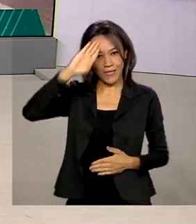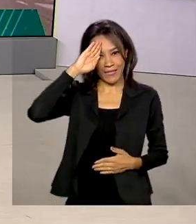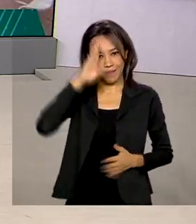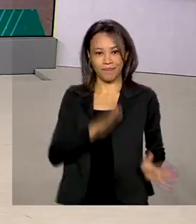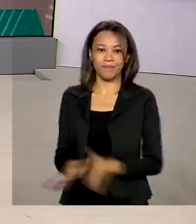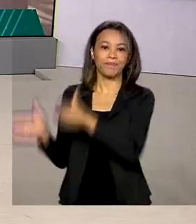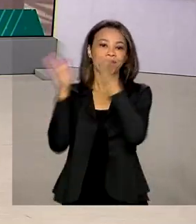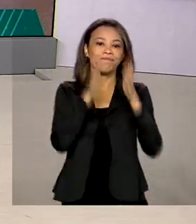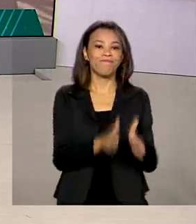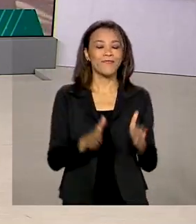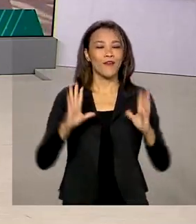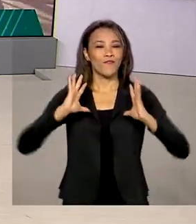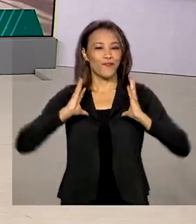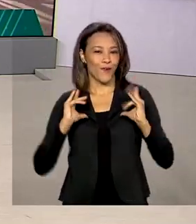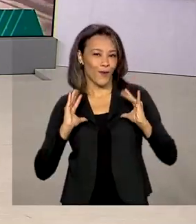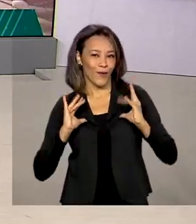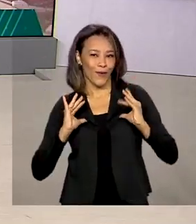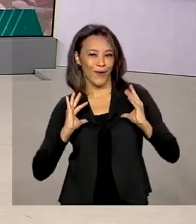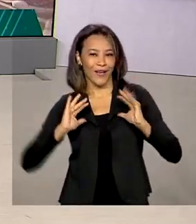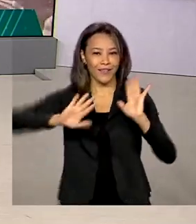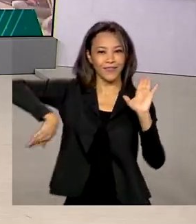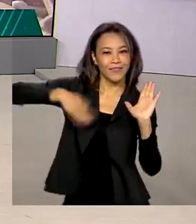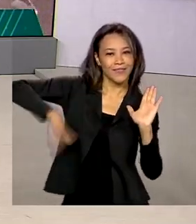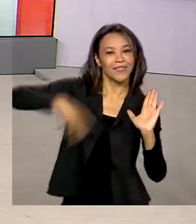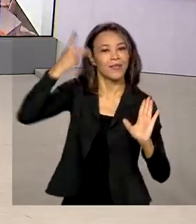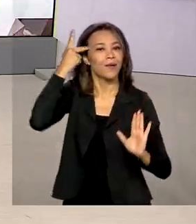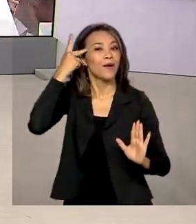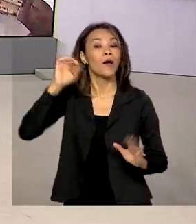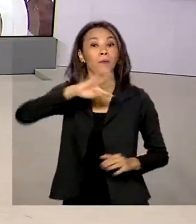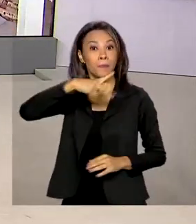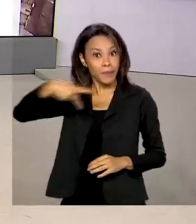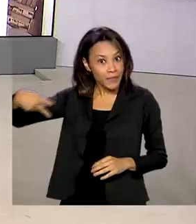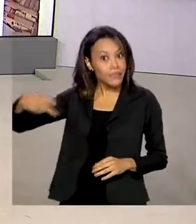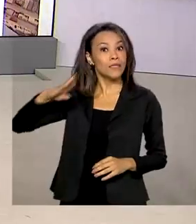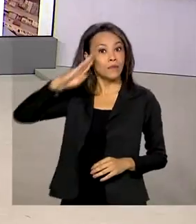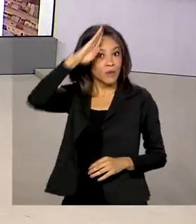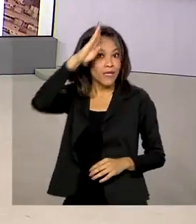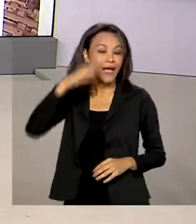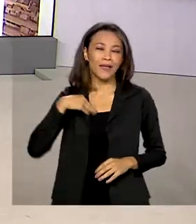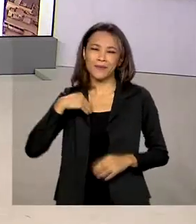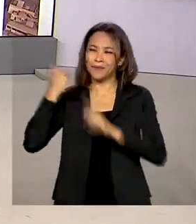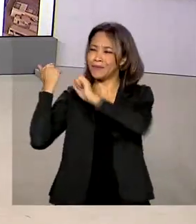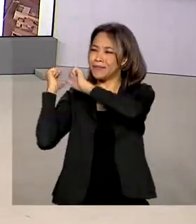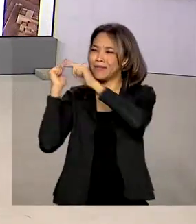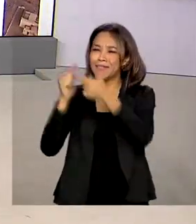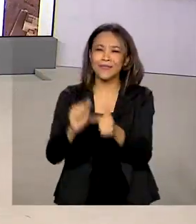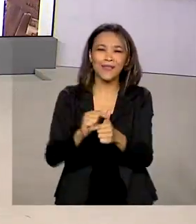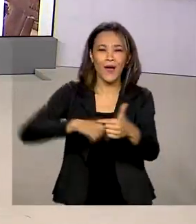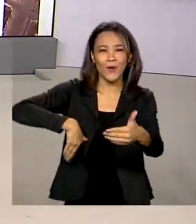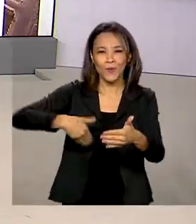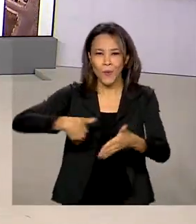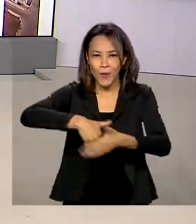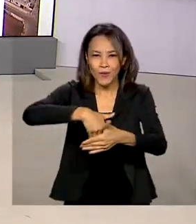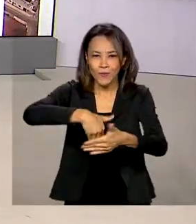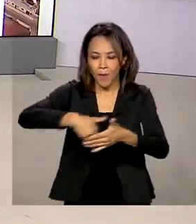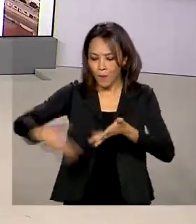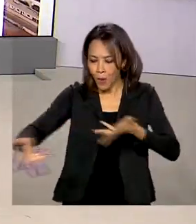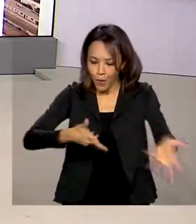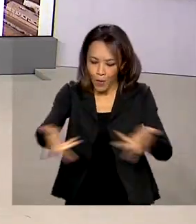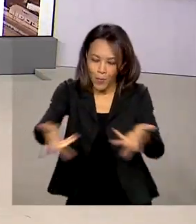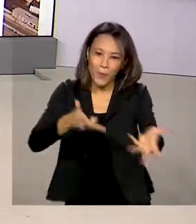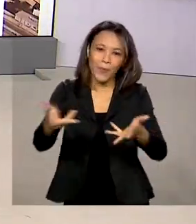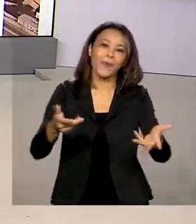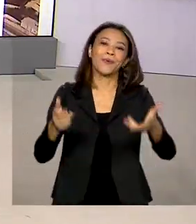De folga no litoral paulista, o presidente Jair Bolsonaro participou do tradicional jogo beneficente Natal Sem Fome, na